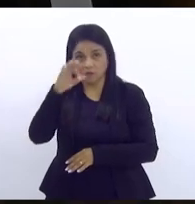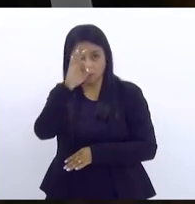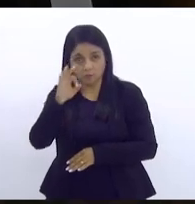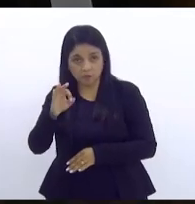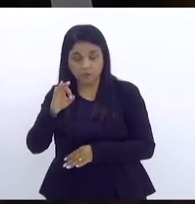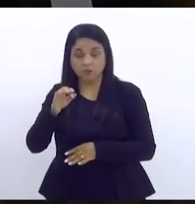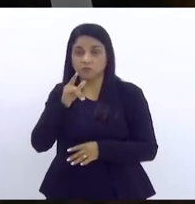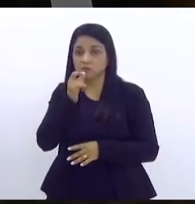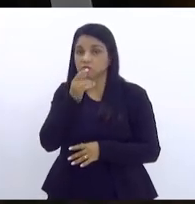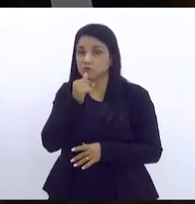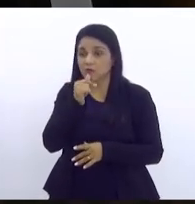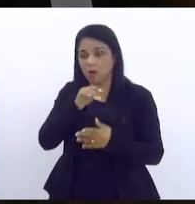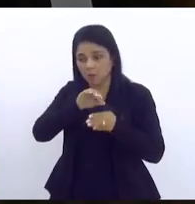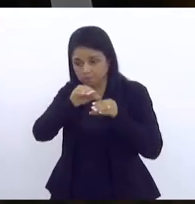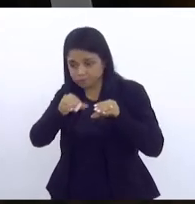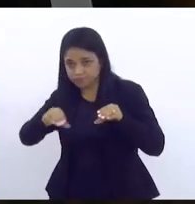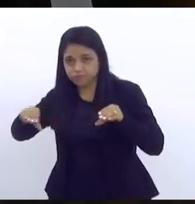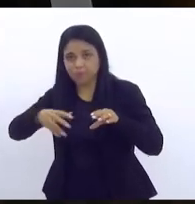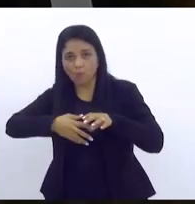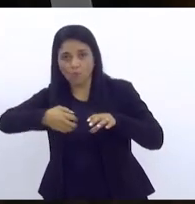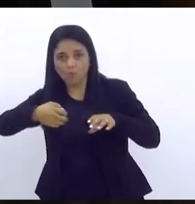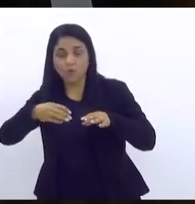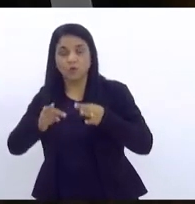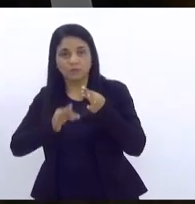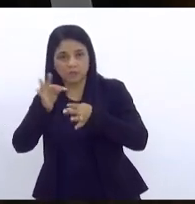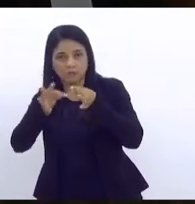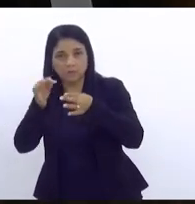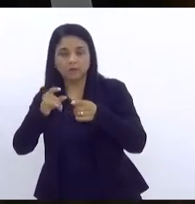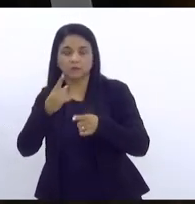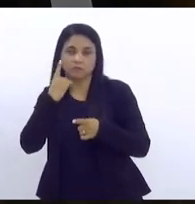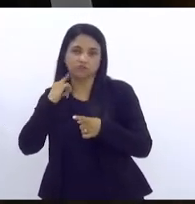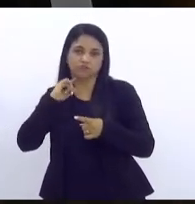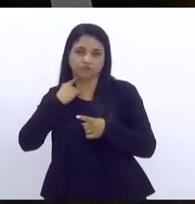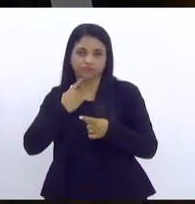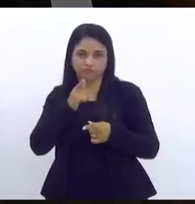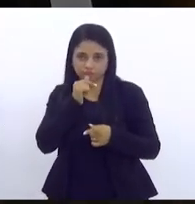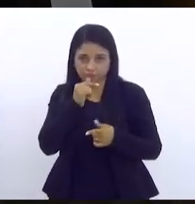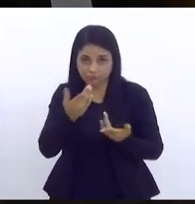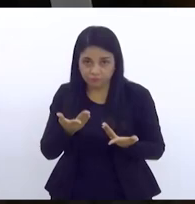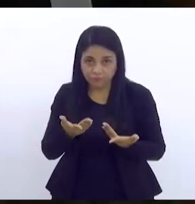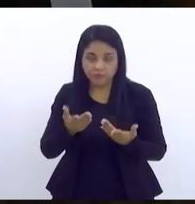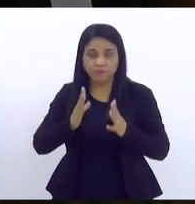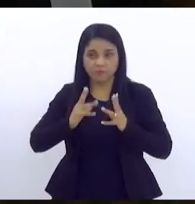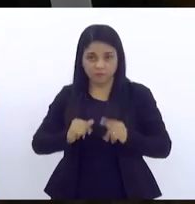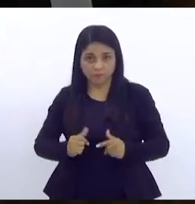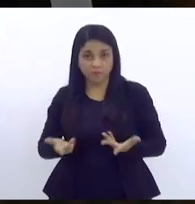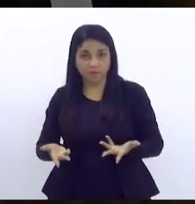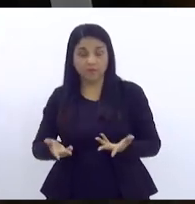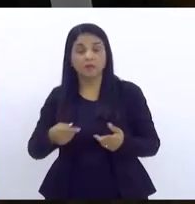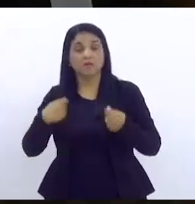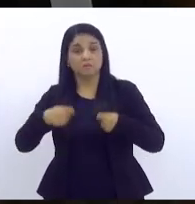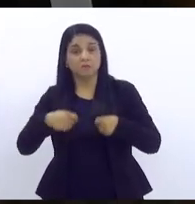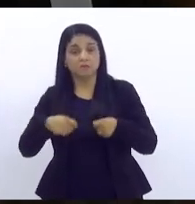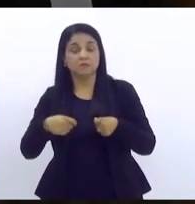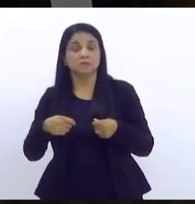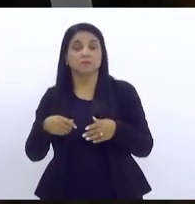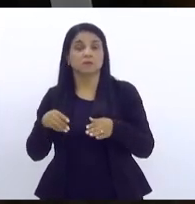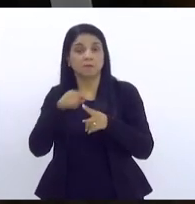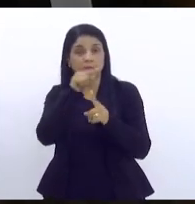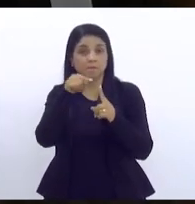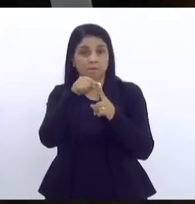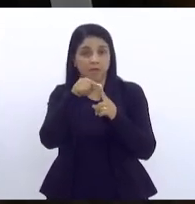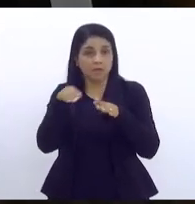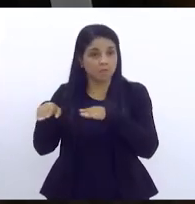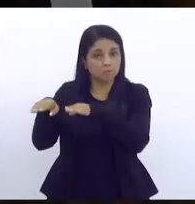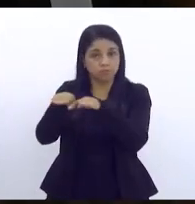abastecimento de 90% de tratamento do esgoto ao meu ver essa mesma meta deveria ser equânime porque a